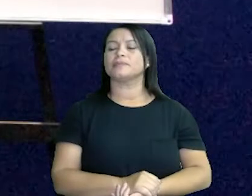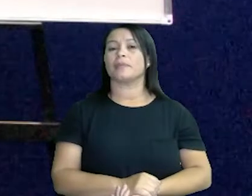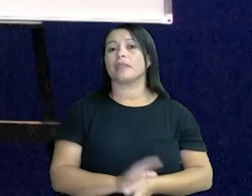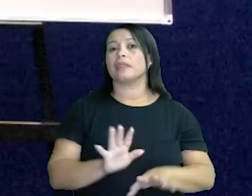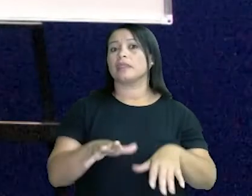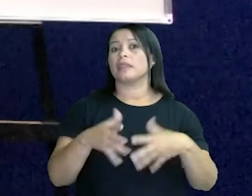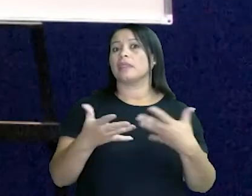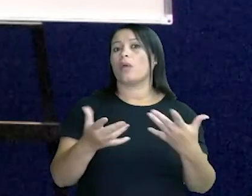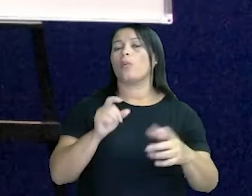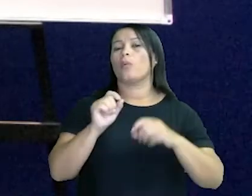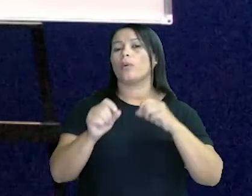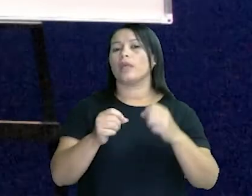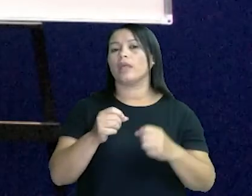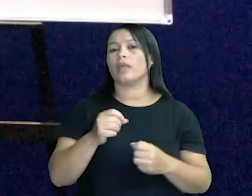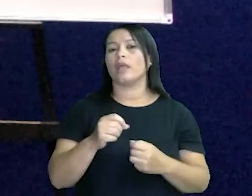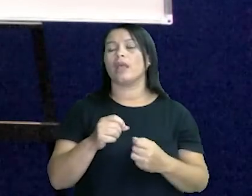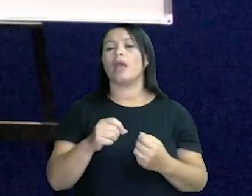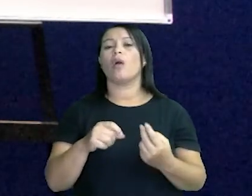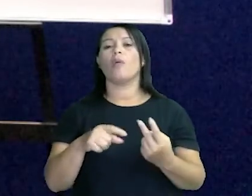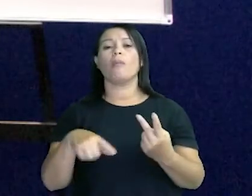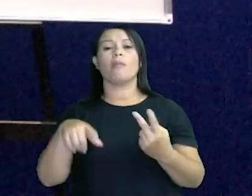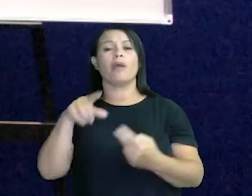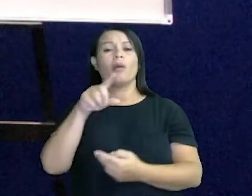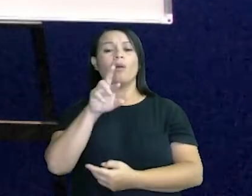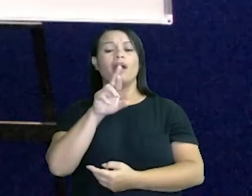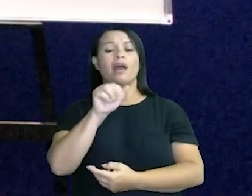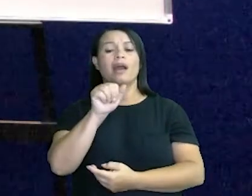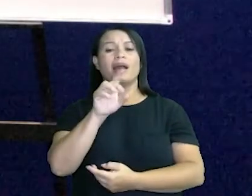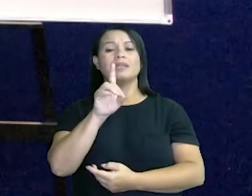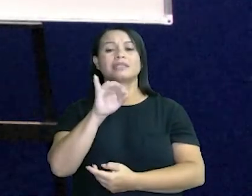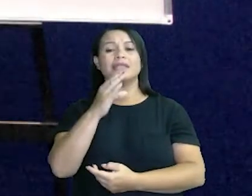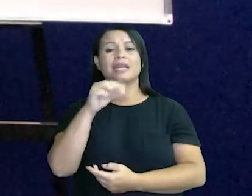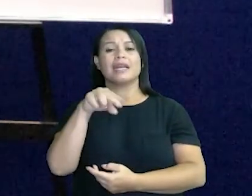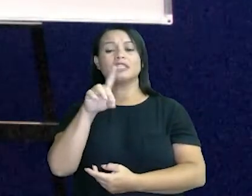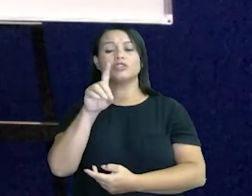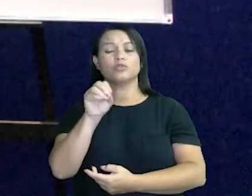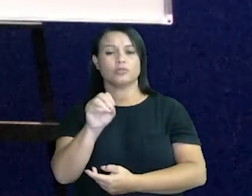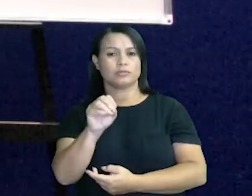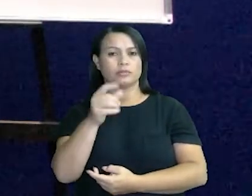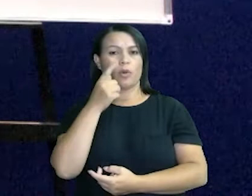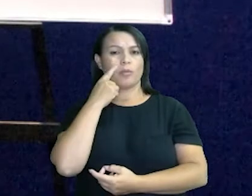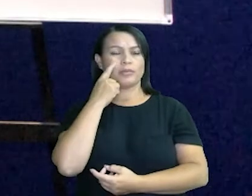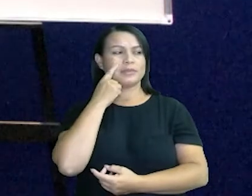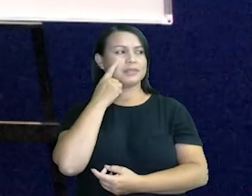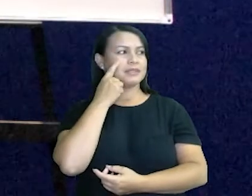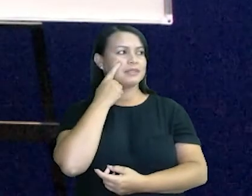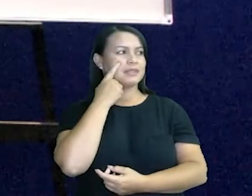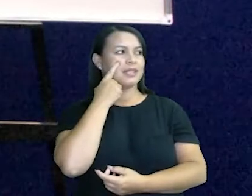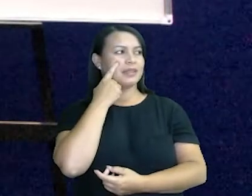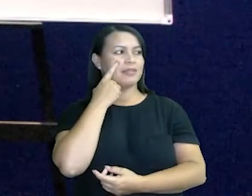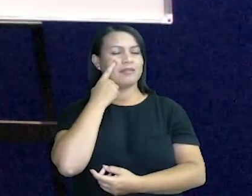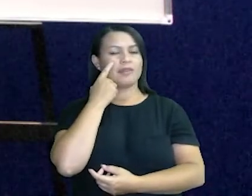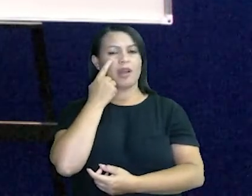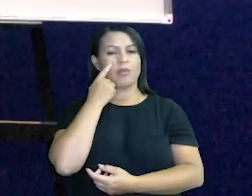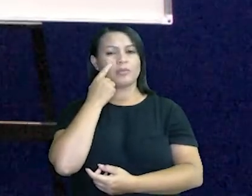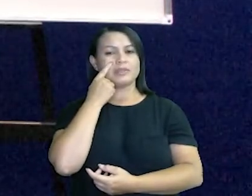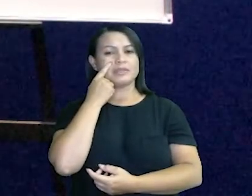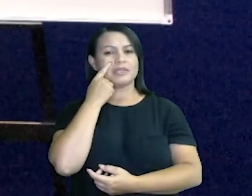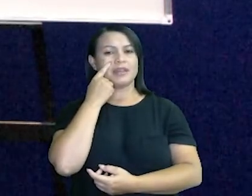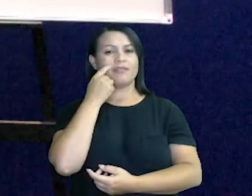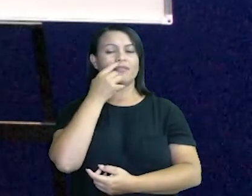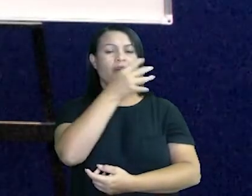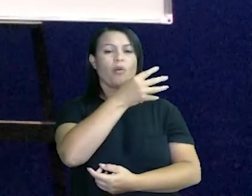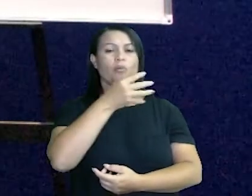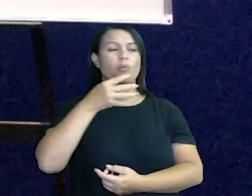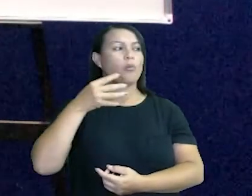bom então o meu radicando eu vou repetir faço meu sinalzinho